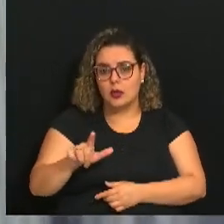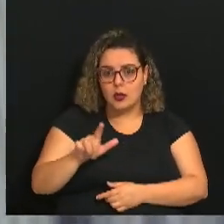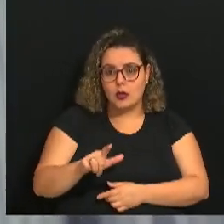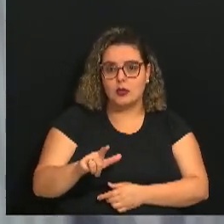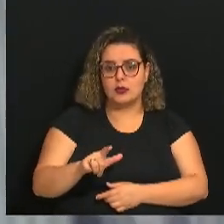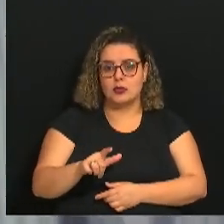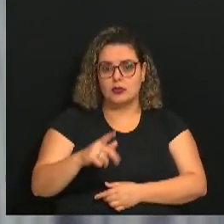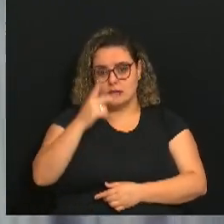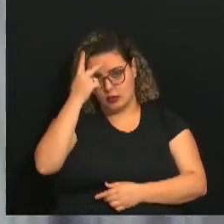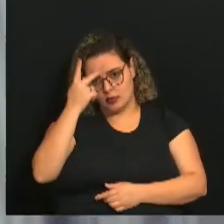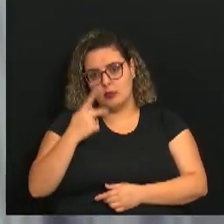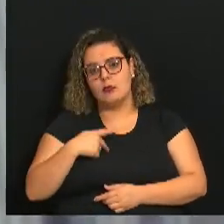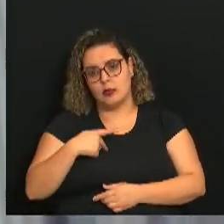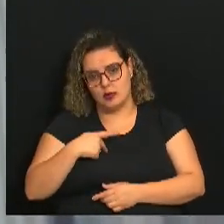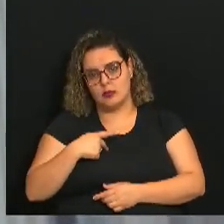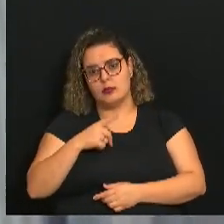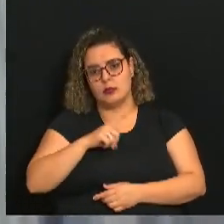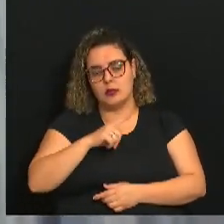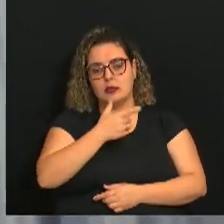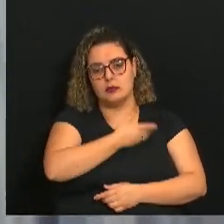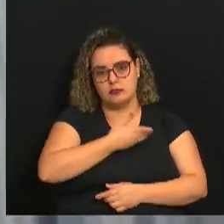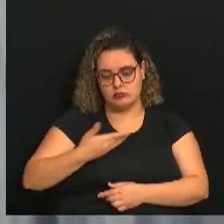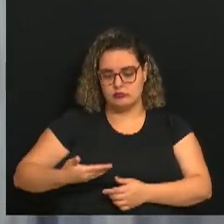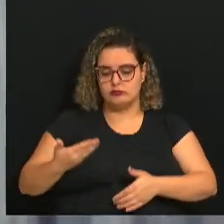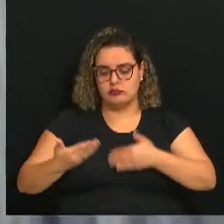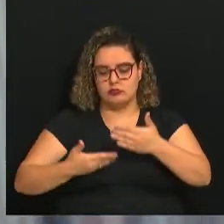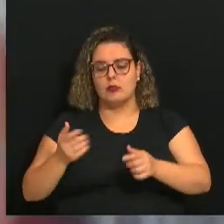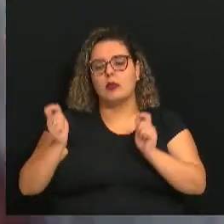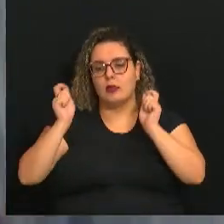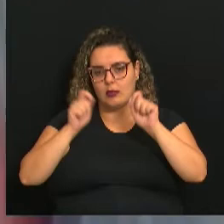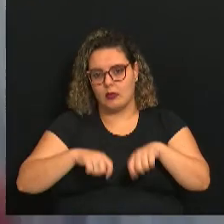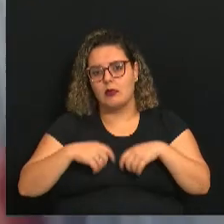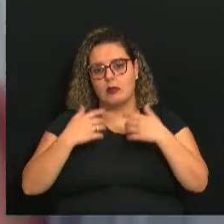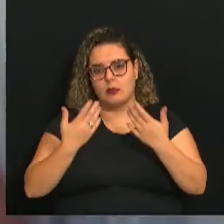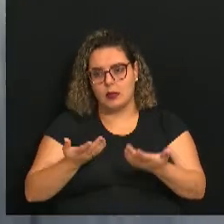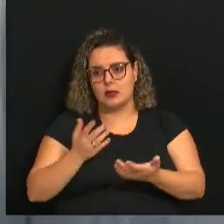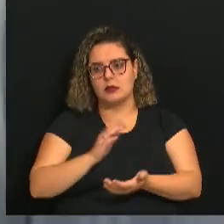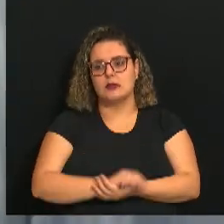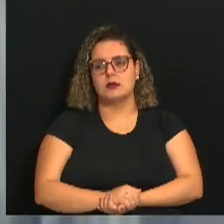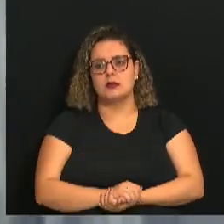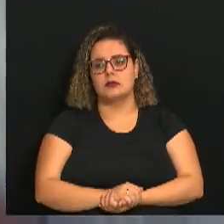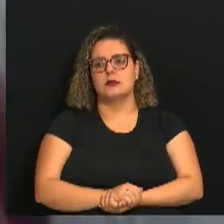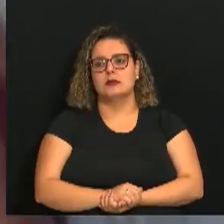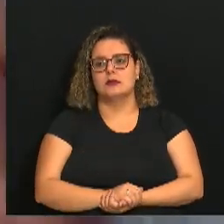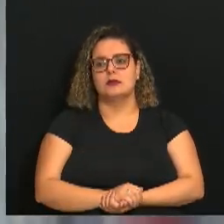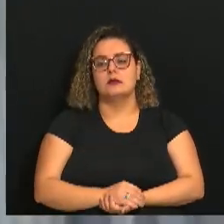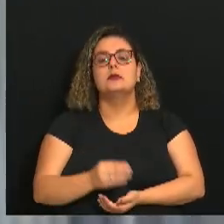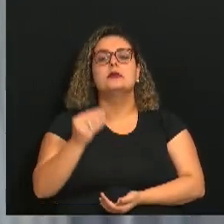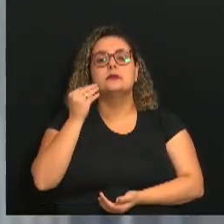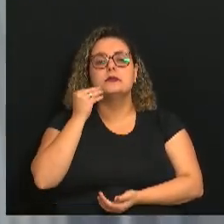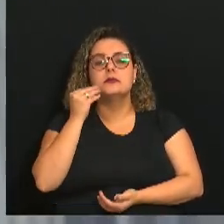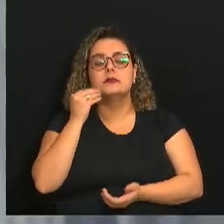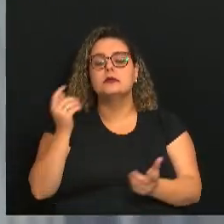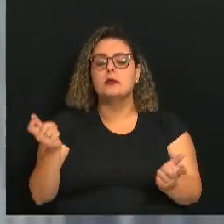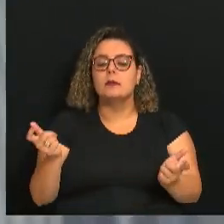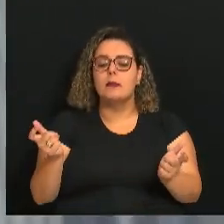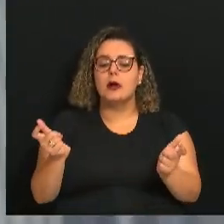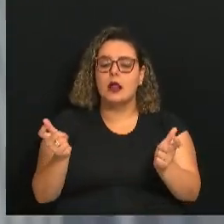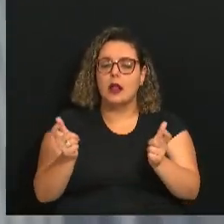própria, porque nós temos servidores muito bem capacitados, para tentar diminuir a